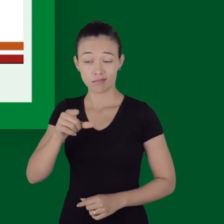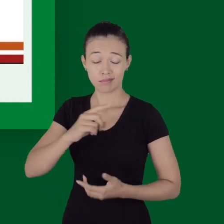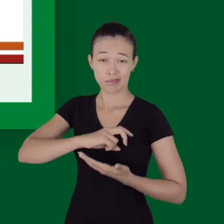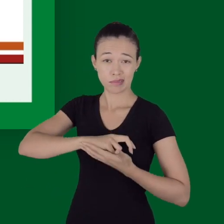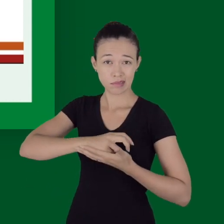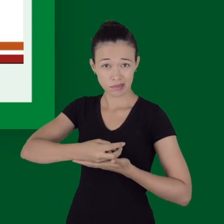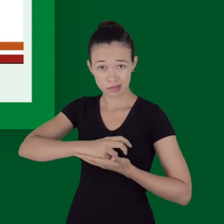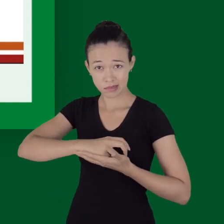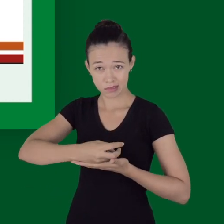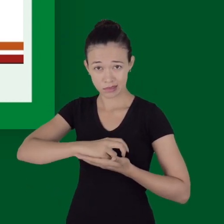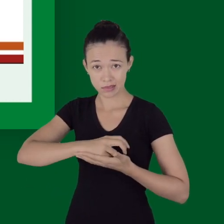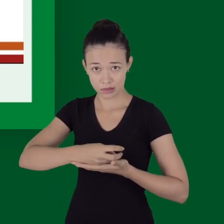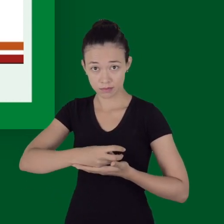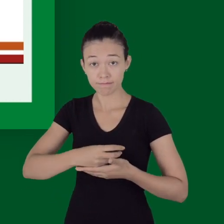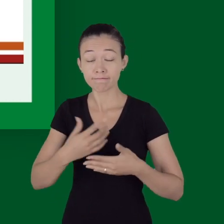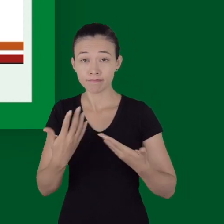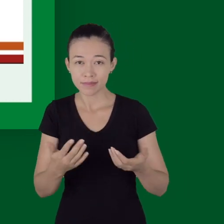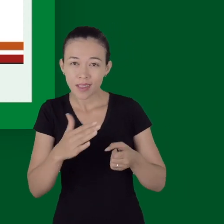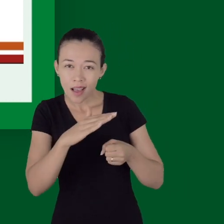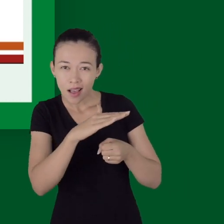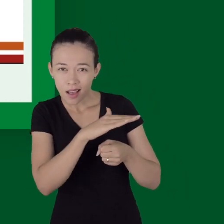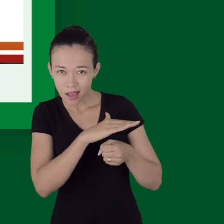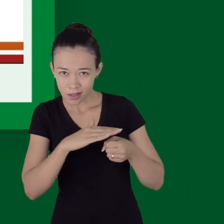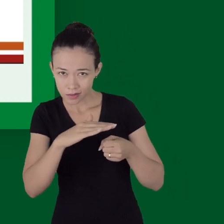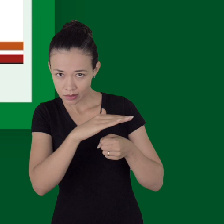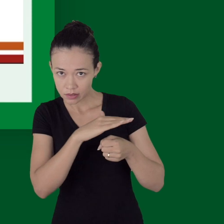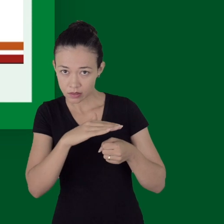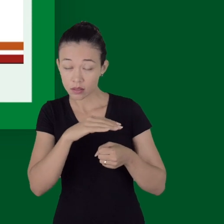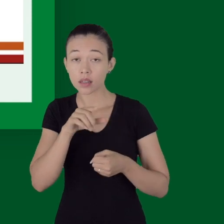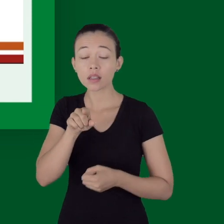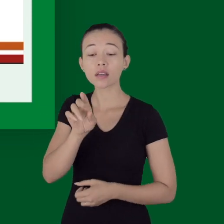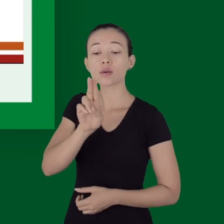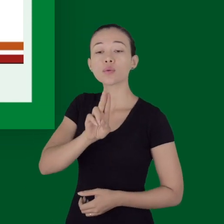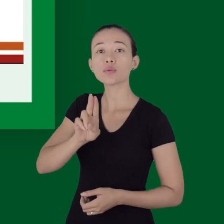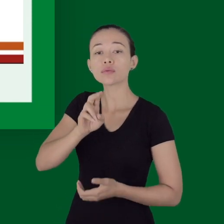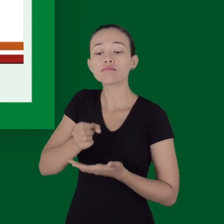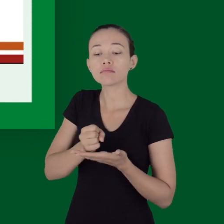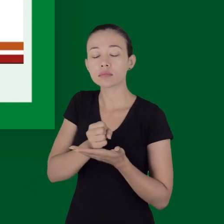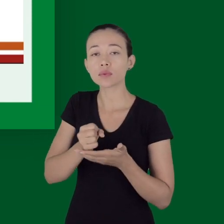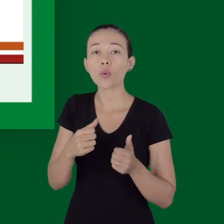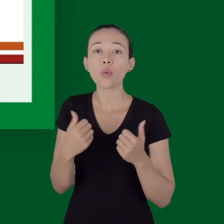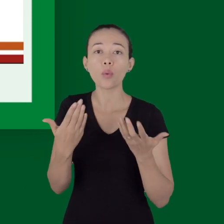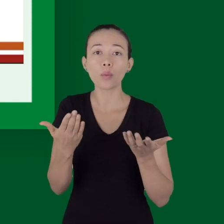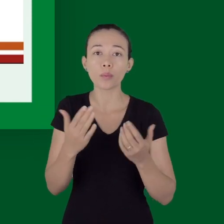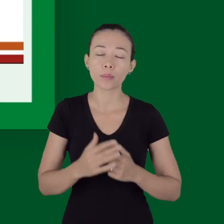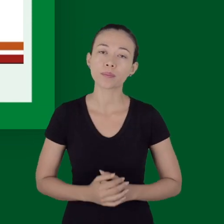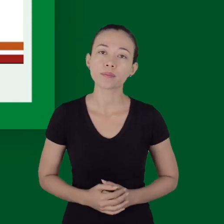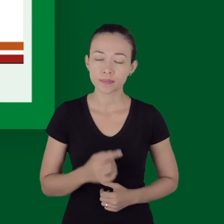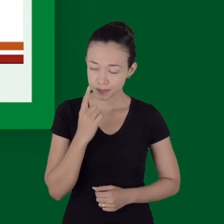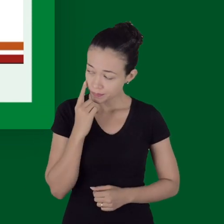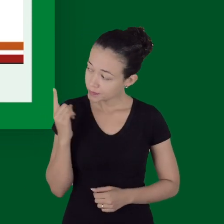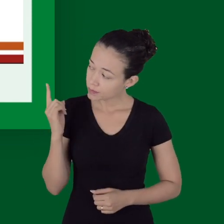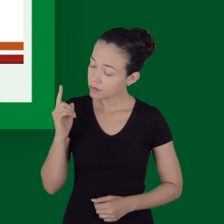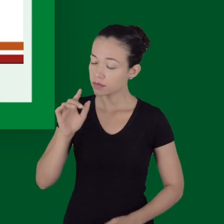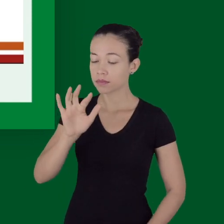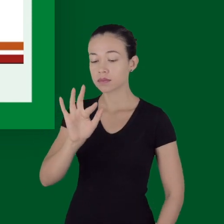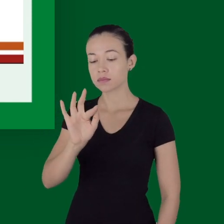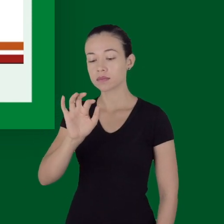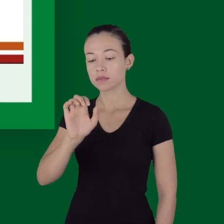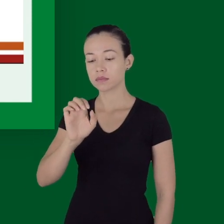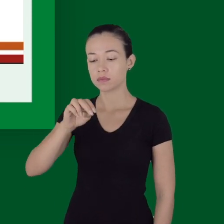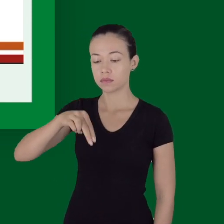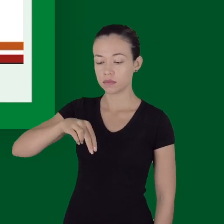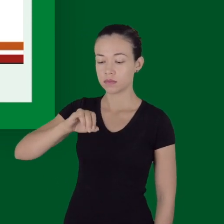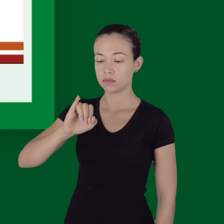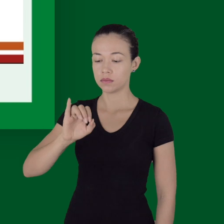tratamento, e se estivermos na USA, né, na básica não tem, se estivermos na USA, aí a fenitoína, a gente pode